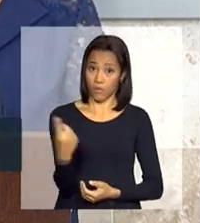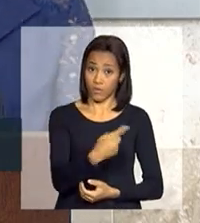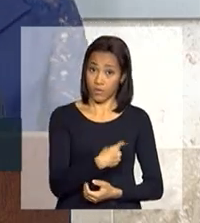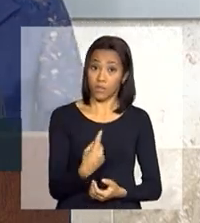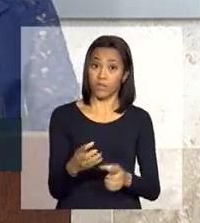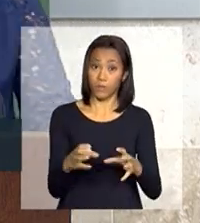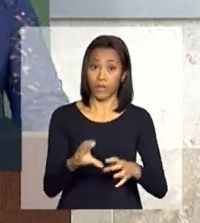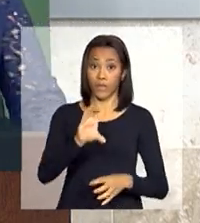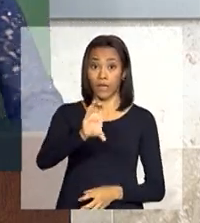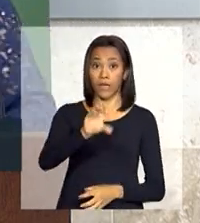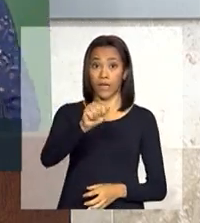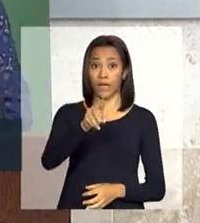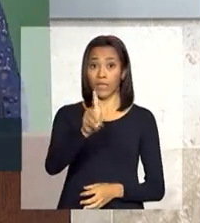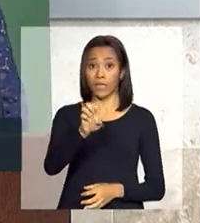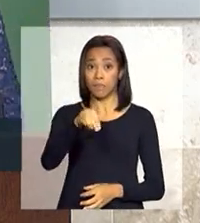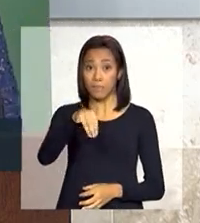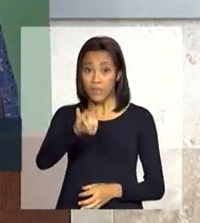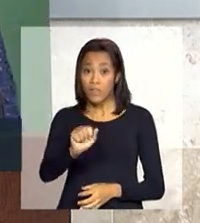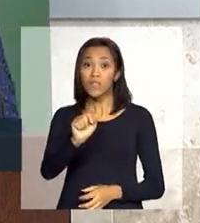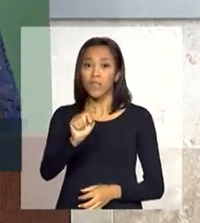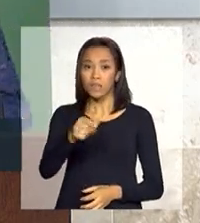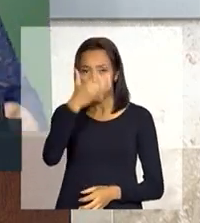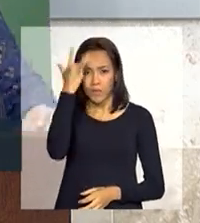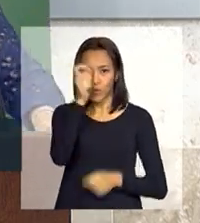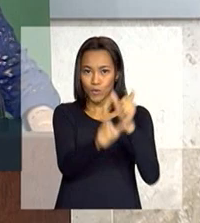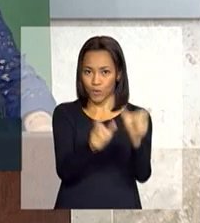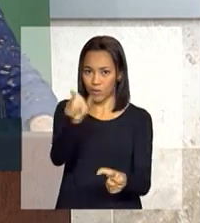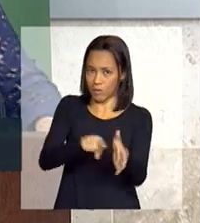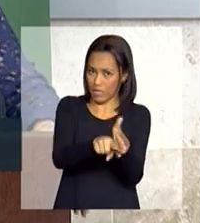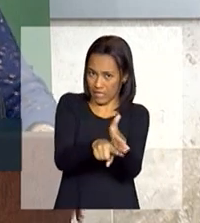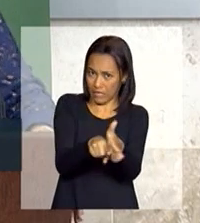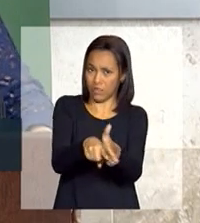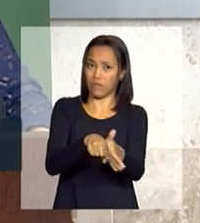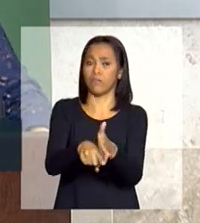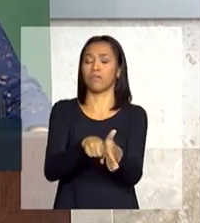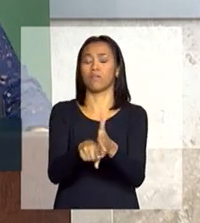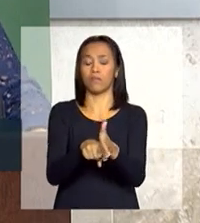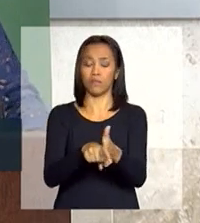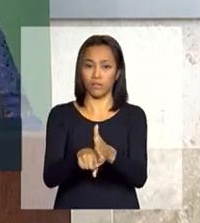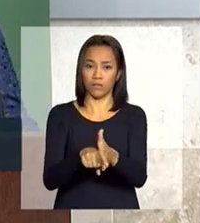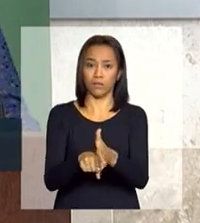academia, aos nossos pesquisadores, através